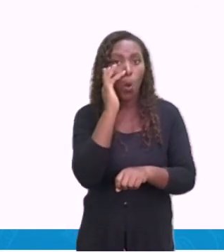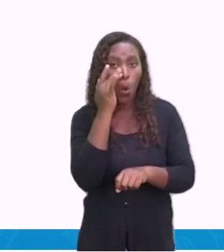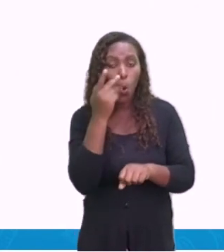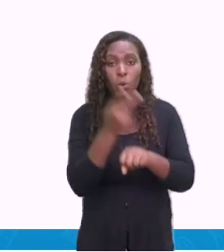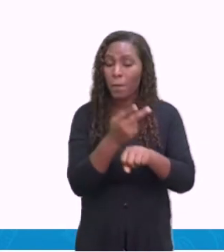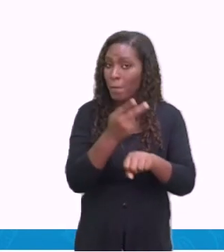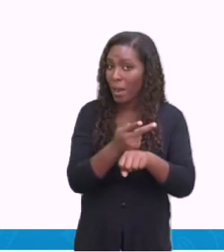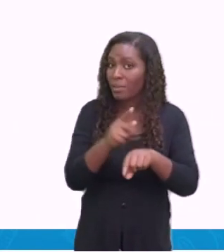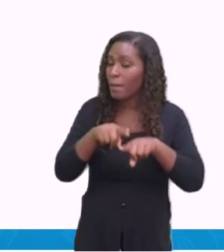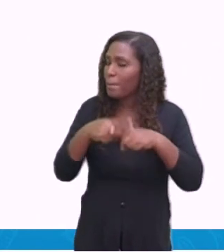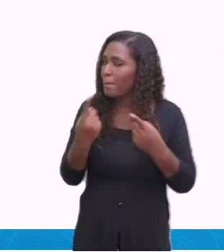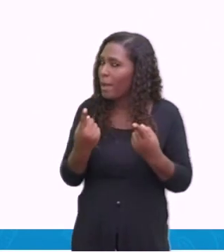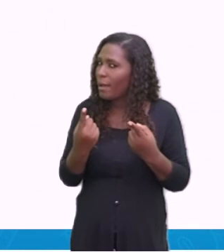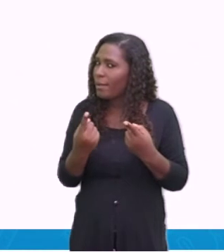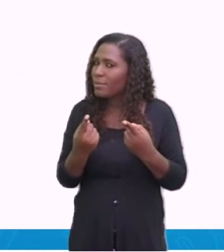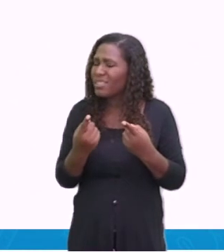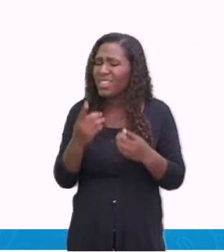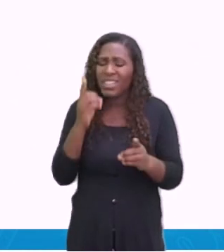eram